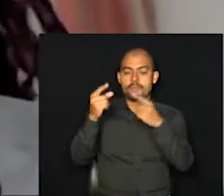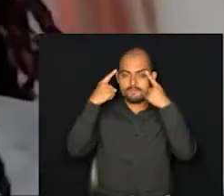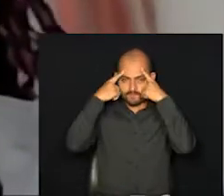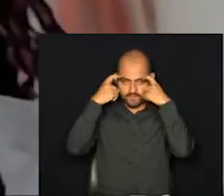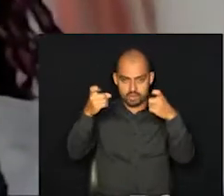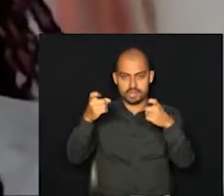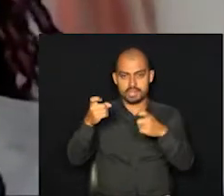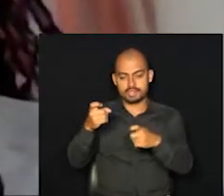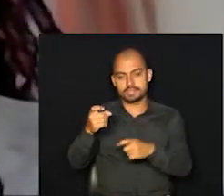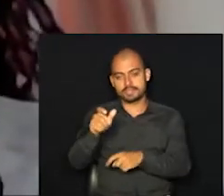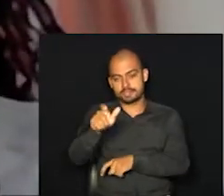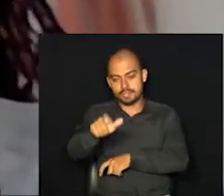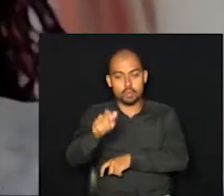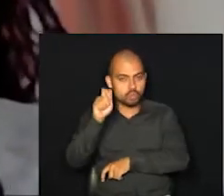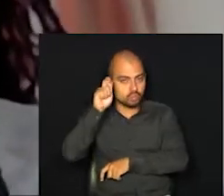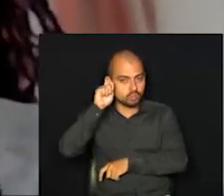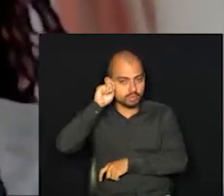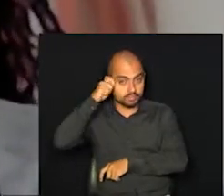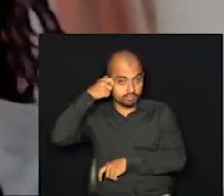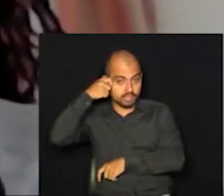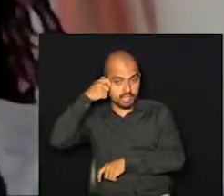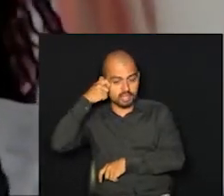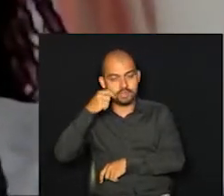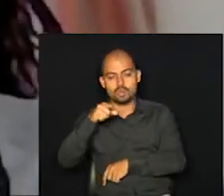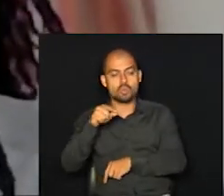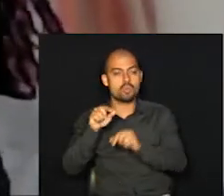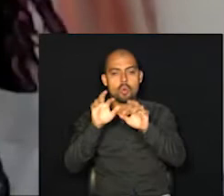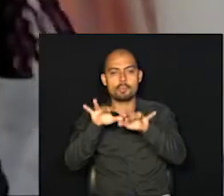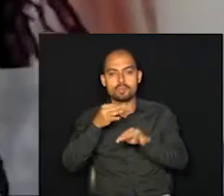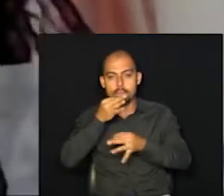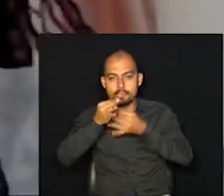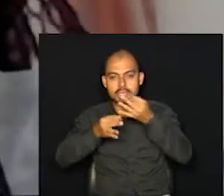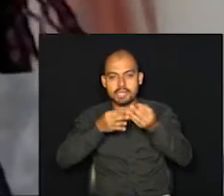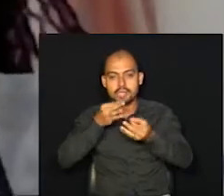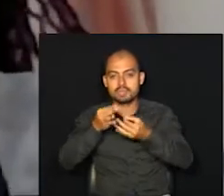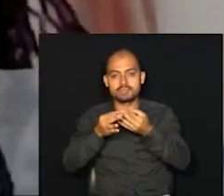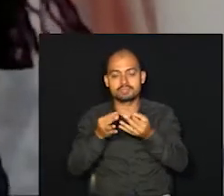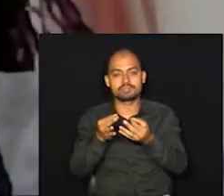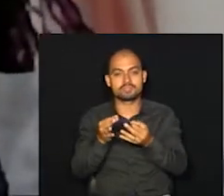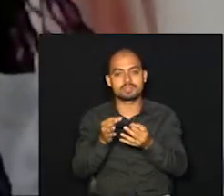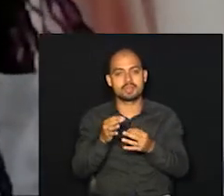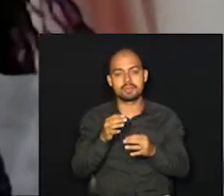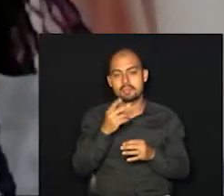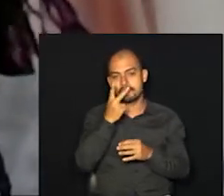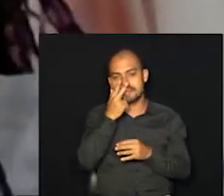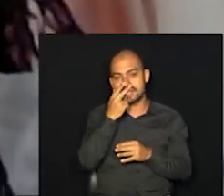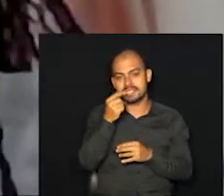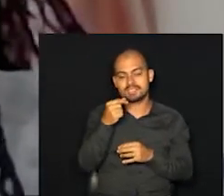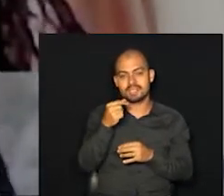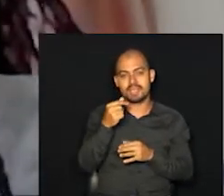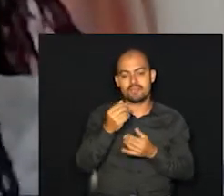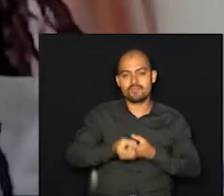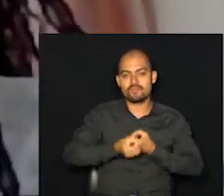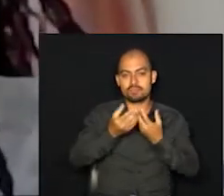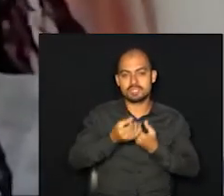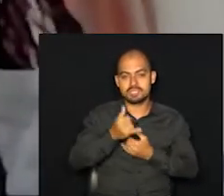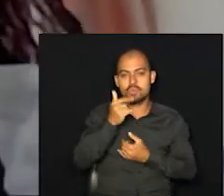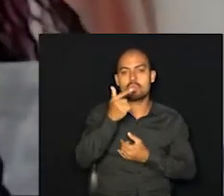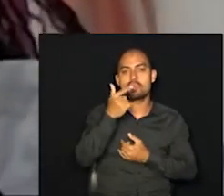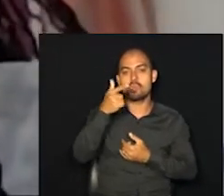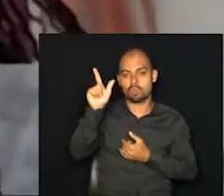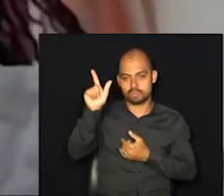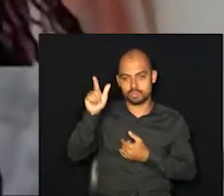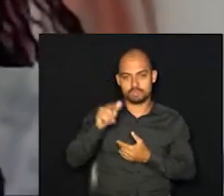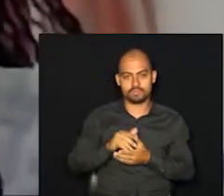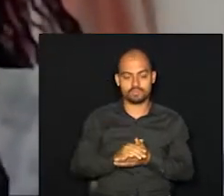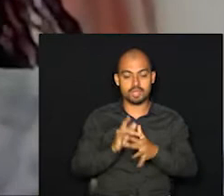que o negro sofreu, faço lá o meu comentário, aí já passa para uma outra notícia, porque as redes sociais elas são muito